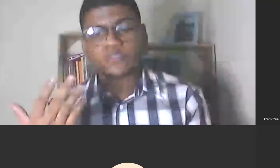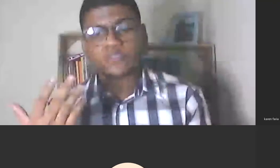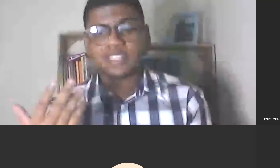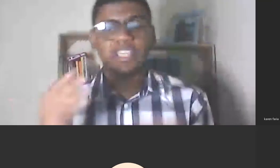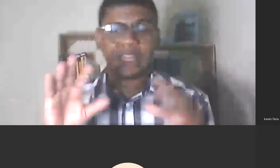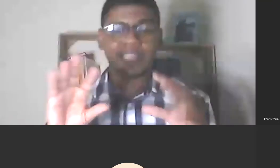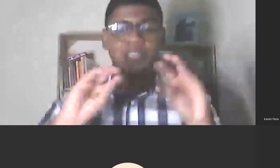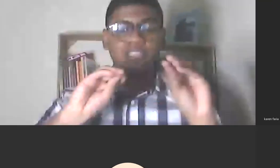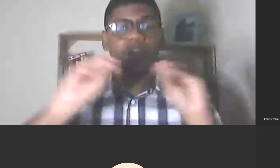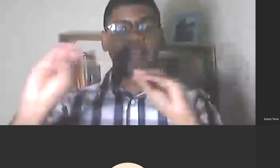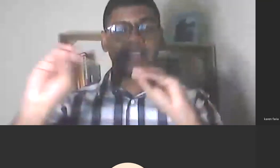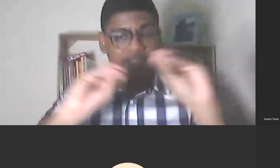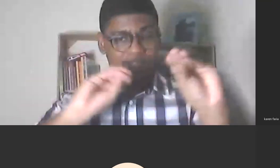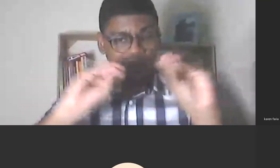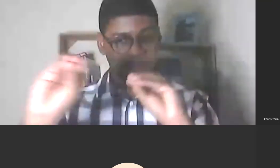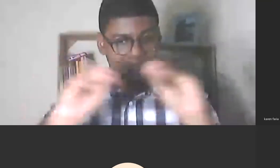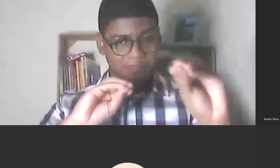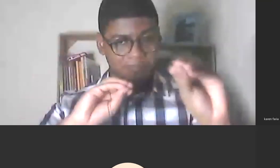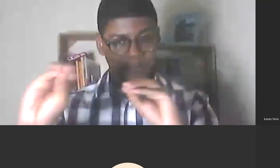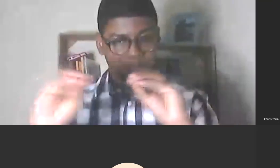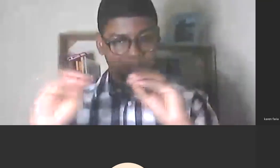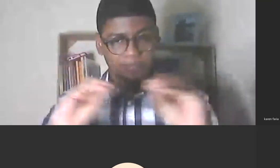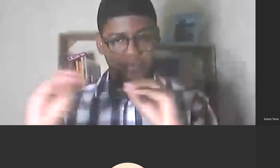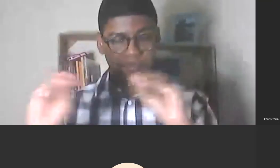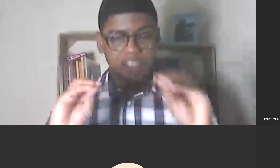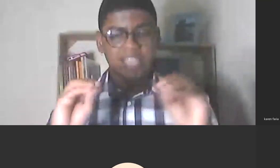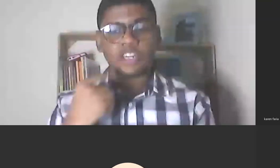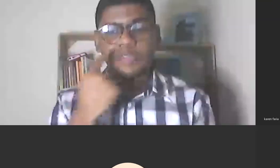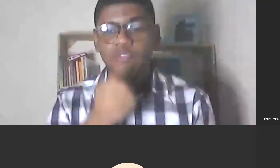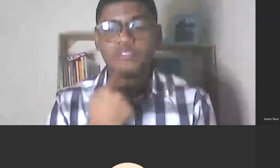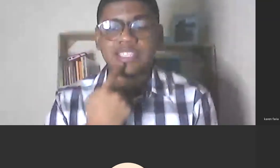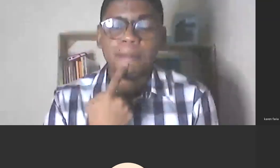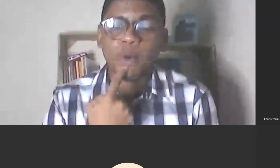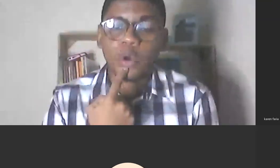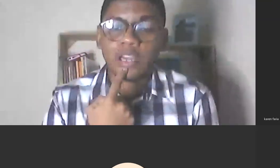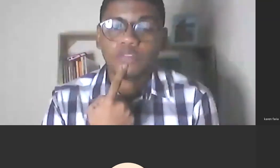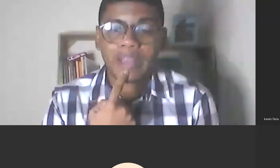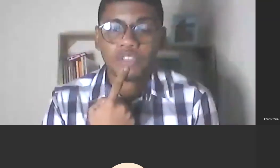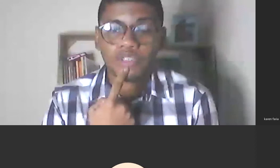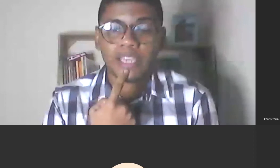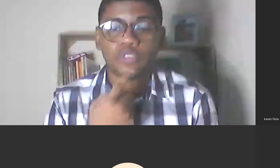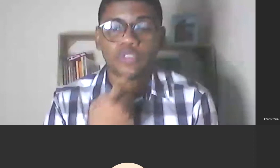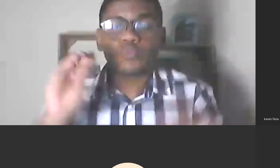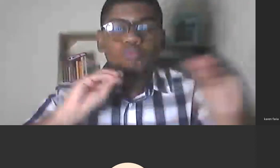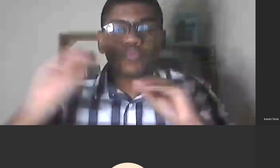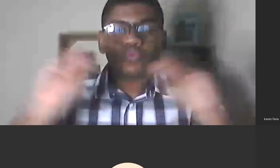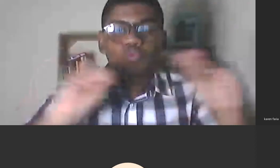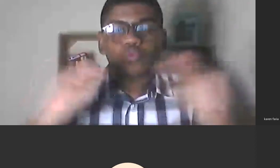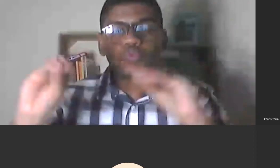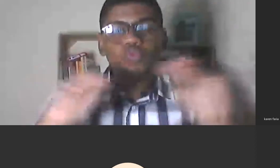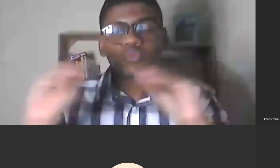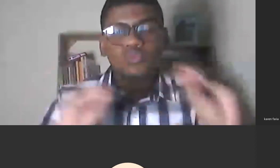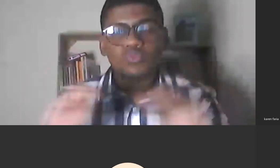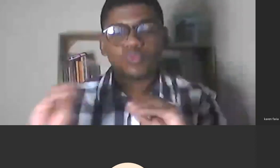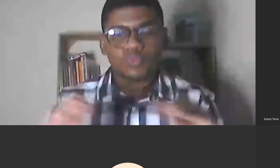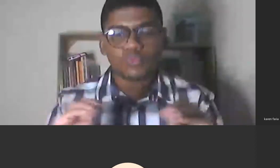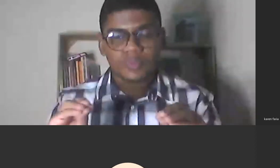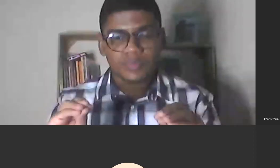tá? Ou eu posso fazer diretamente só esses. E aí, geralmente, eu vou fazer a boca no formato de beijo.